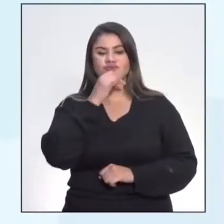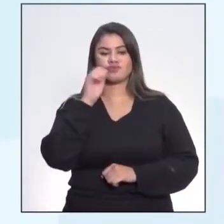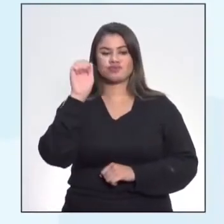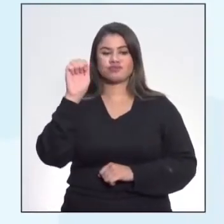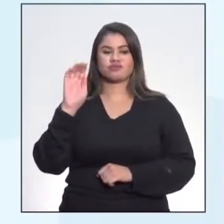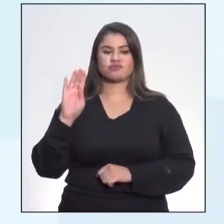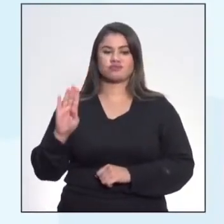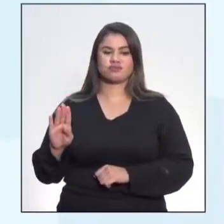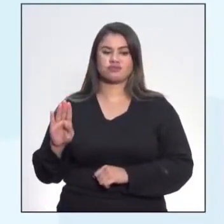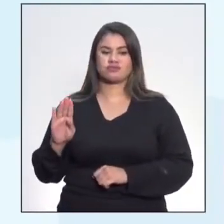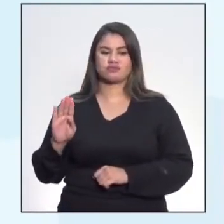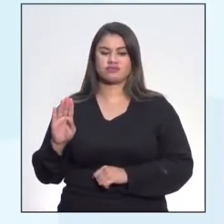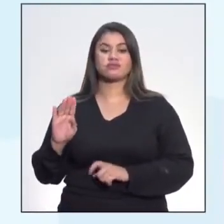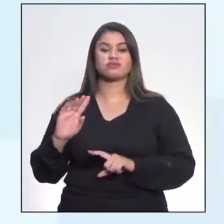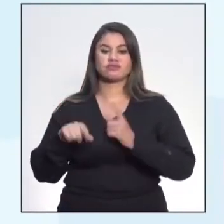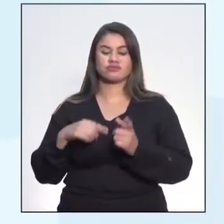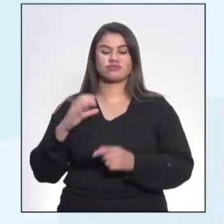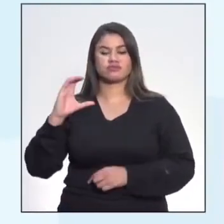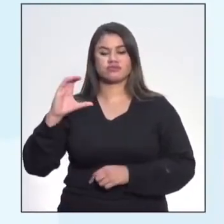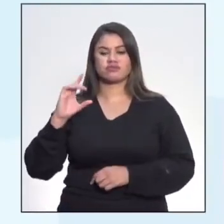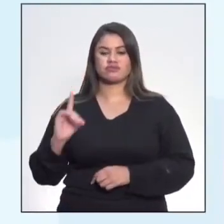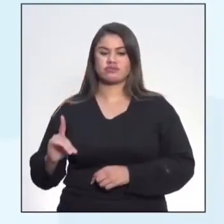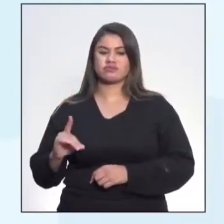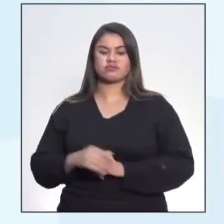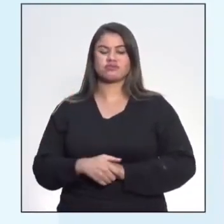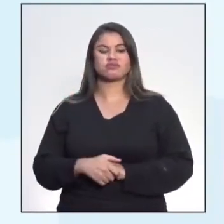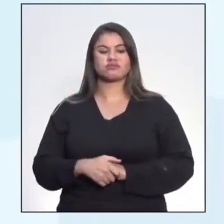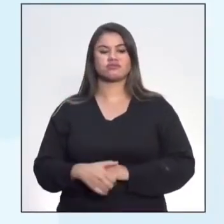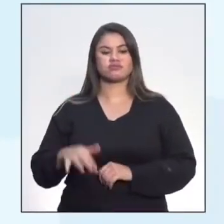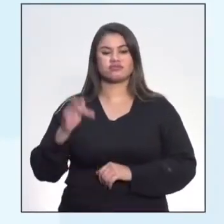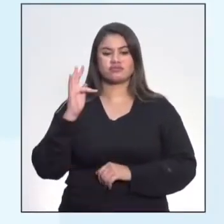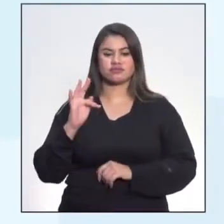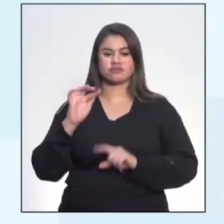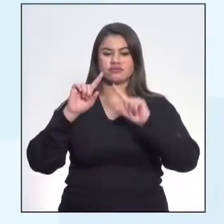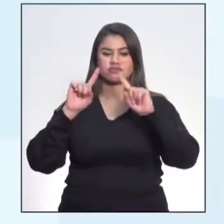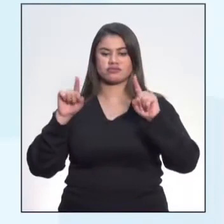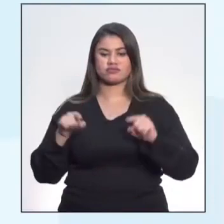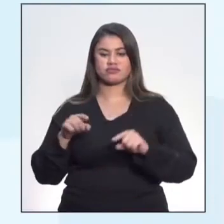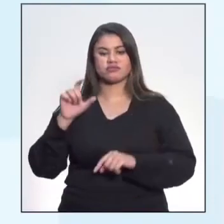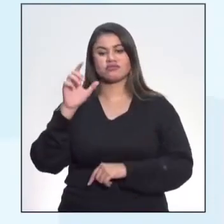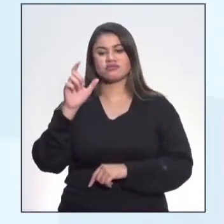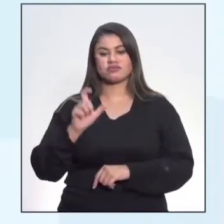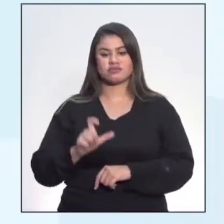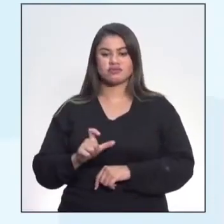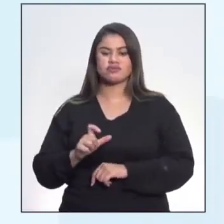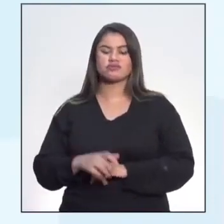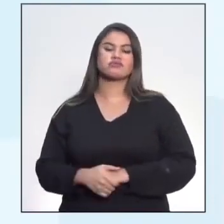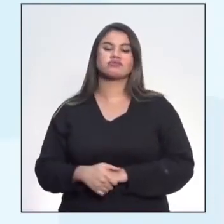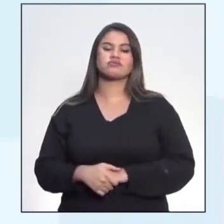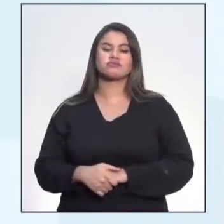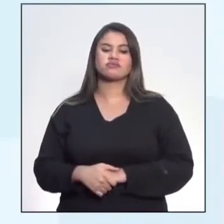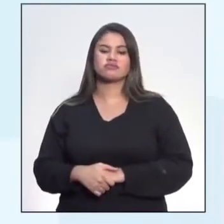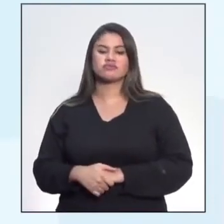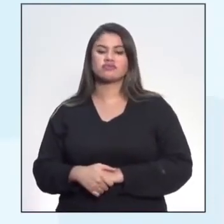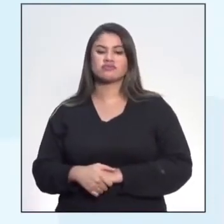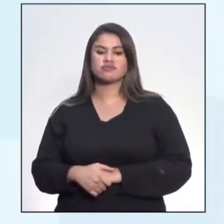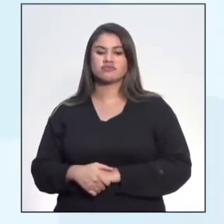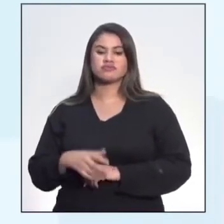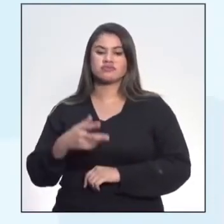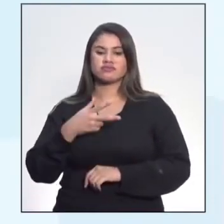o B, depois vai ter o C e o D, tá bom? A minha função é f de x, vou copiar ela aqui, tá? F de